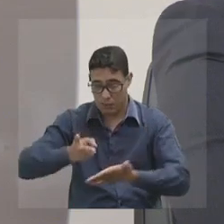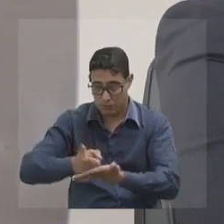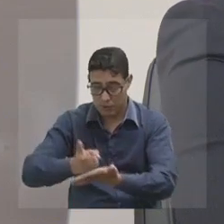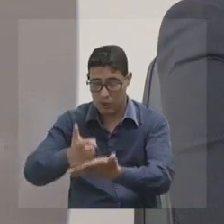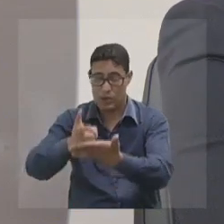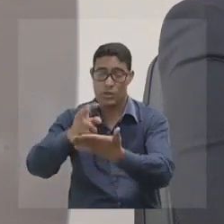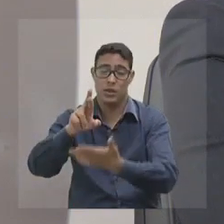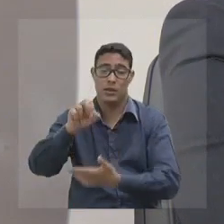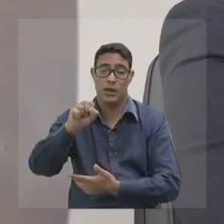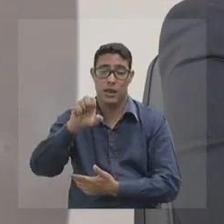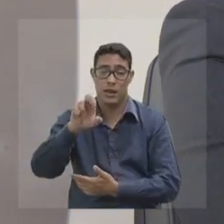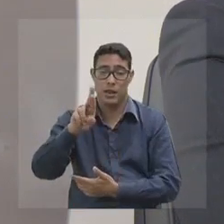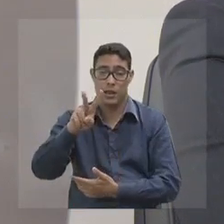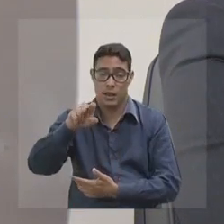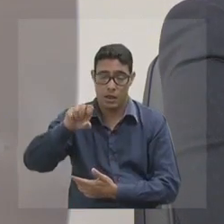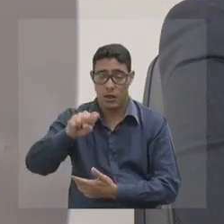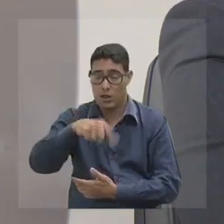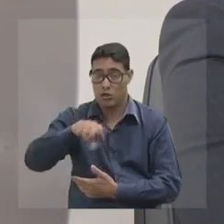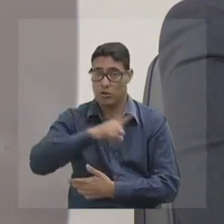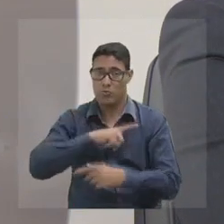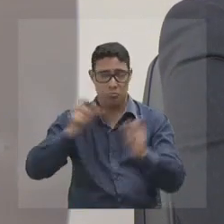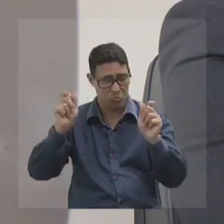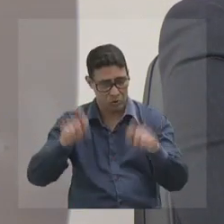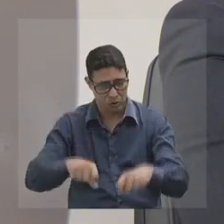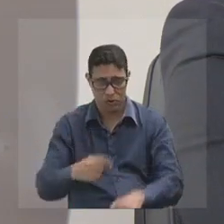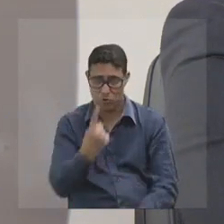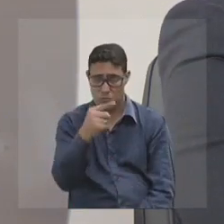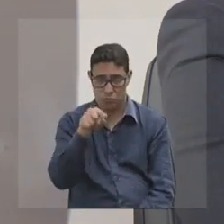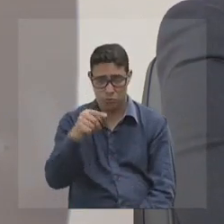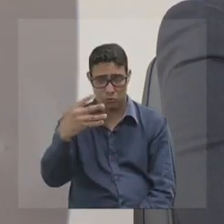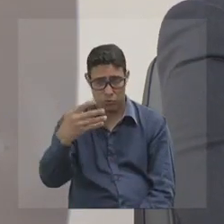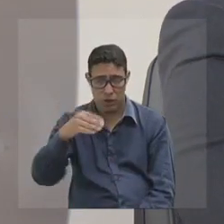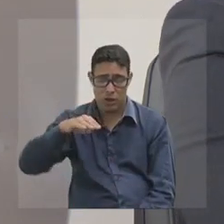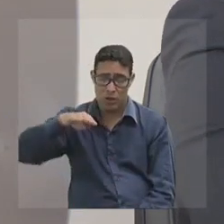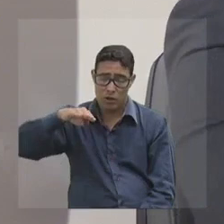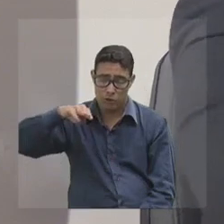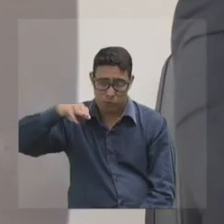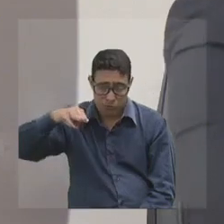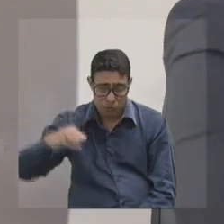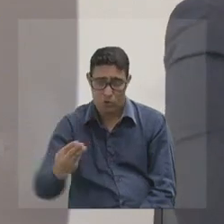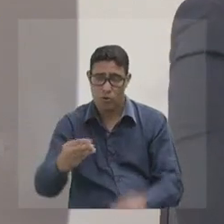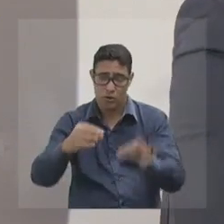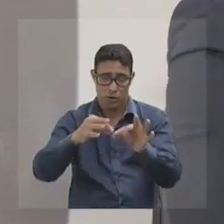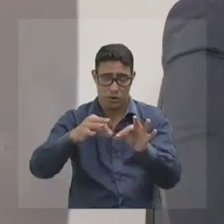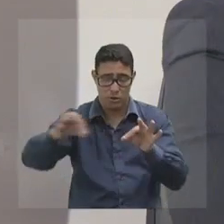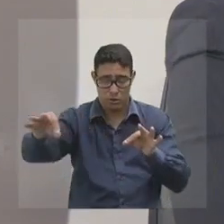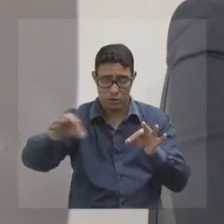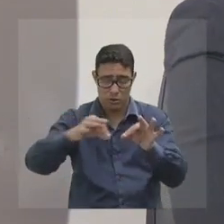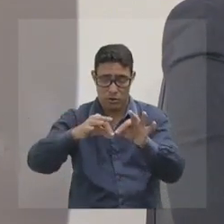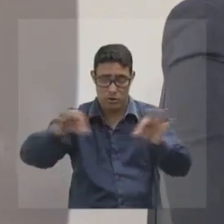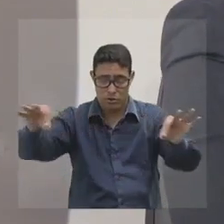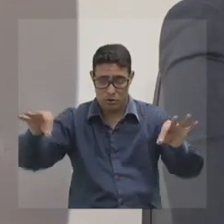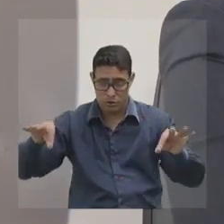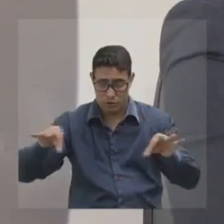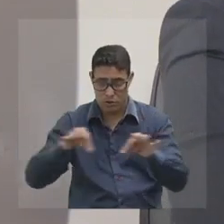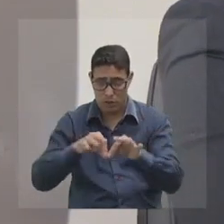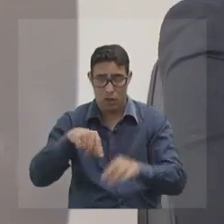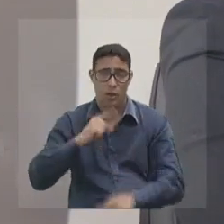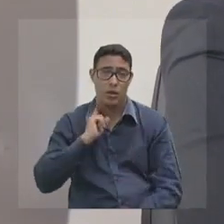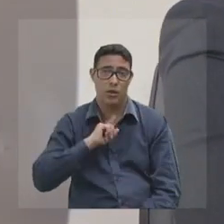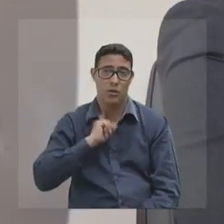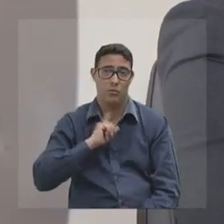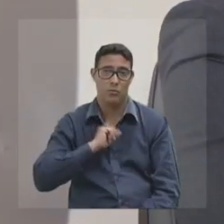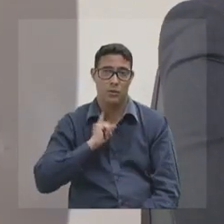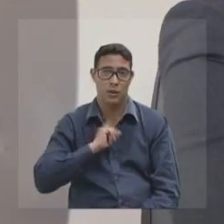nossos estados nós temos potencial de recuperação de 1.4 milhões de hectares só com implementação do pré aqui no estado de Minas